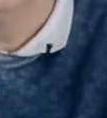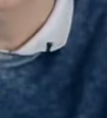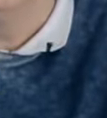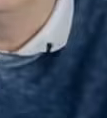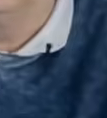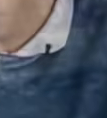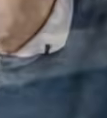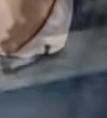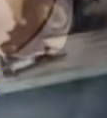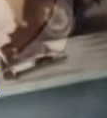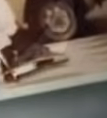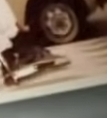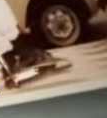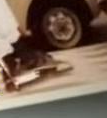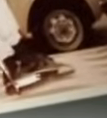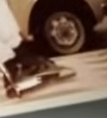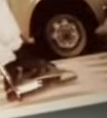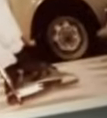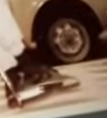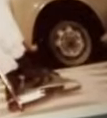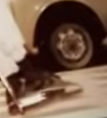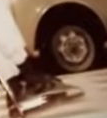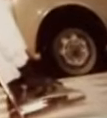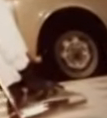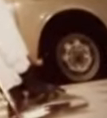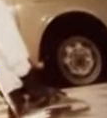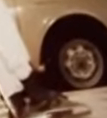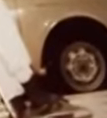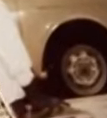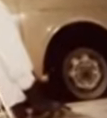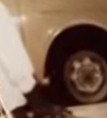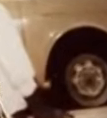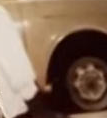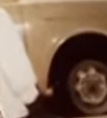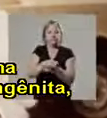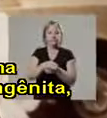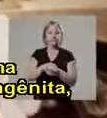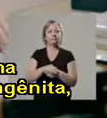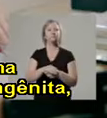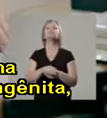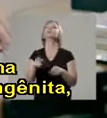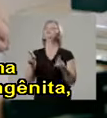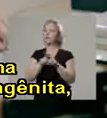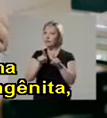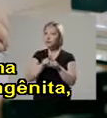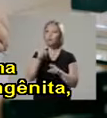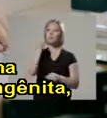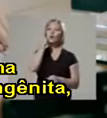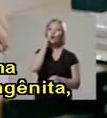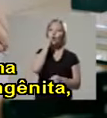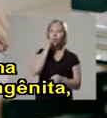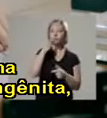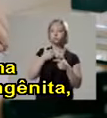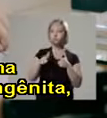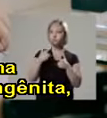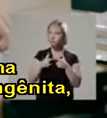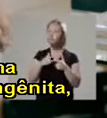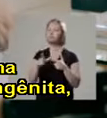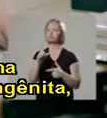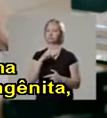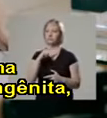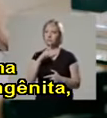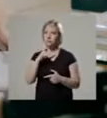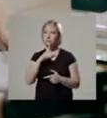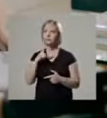água, e aí comprimiu as vértebras C6 e C7. E eu tenho também uma descalcificação